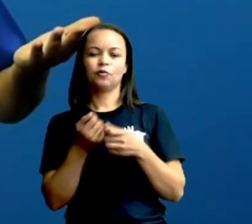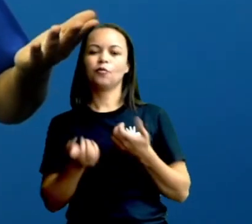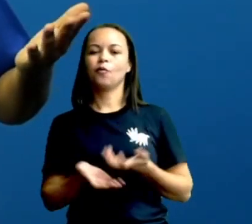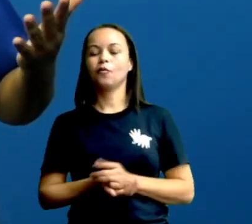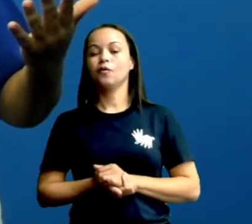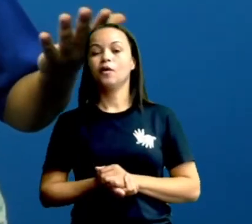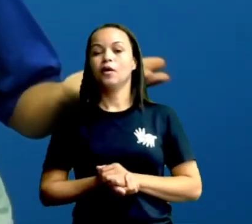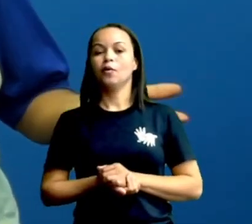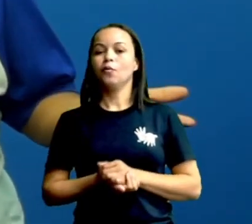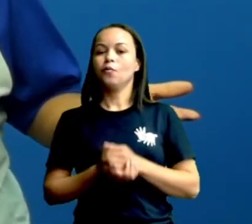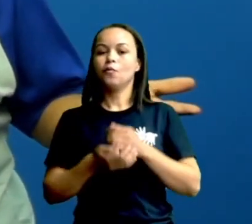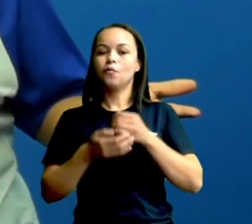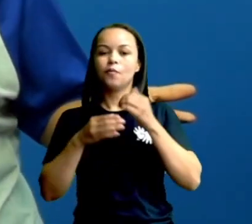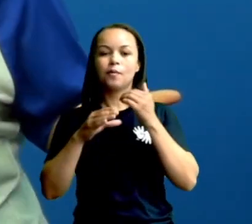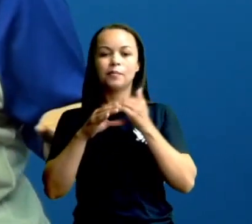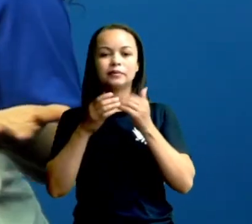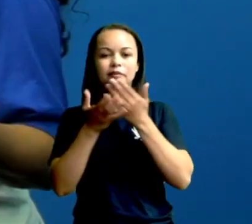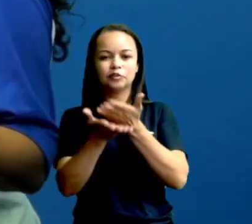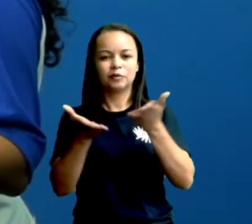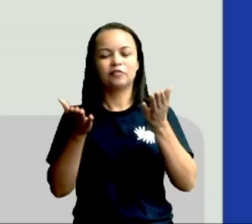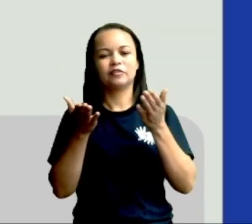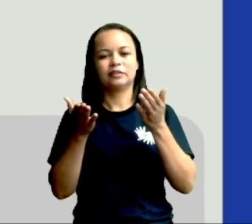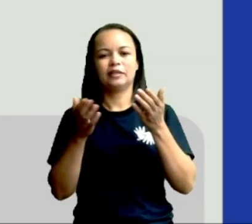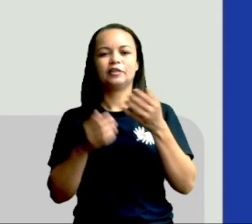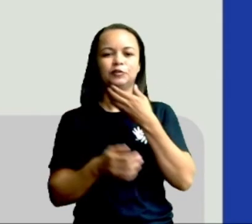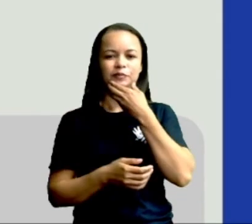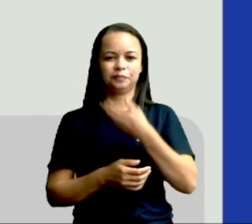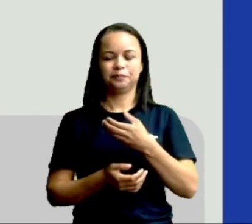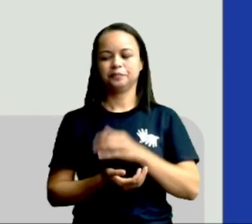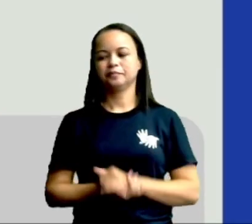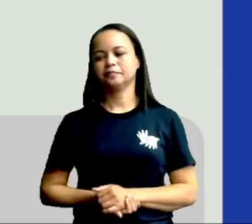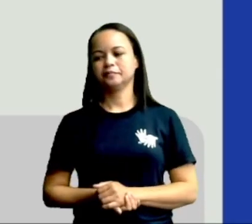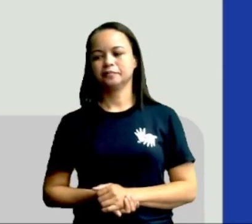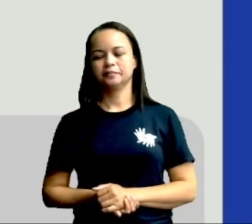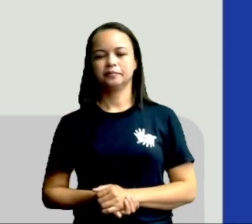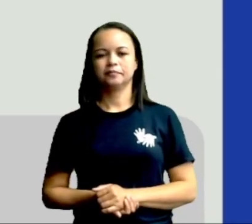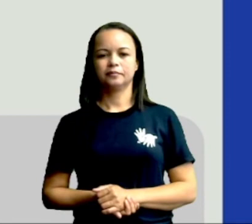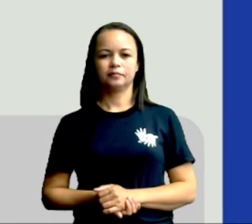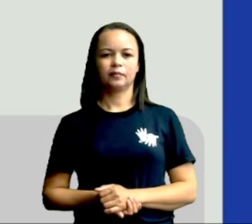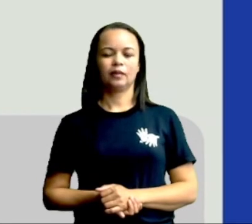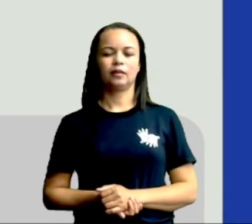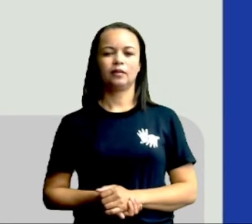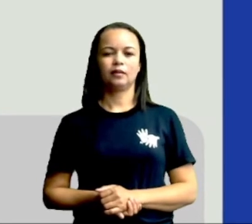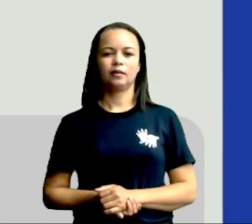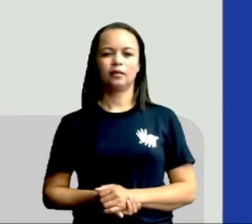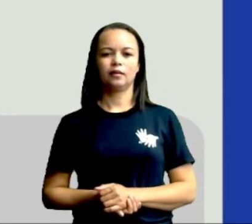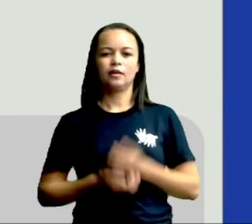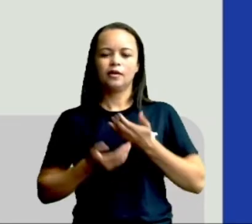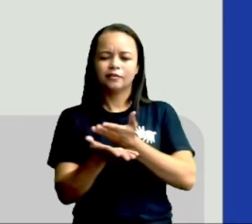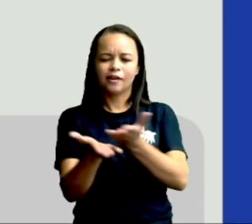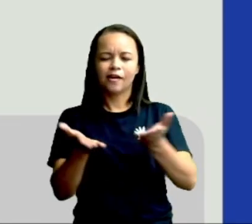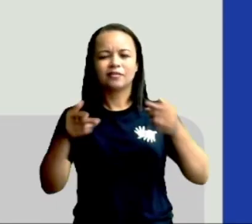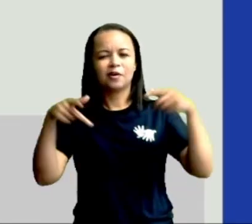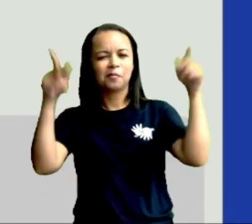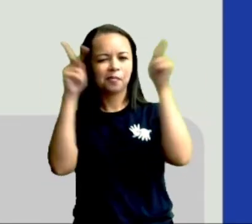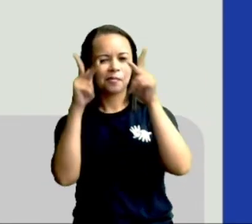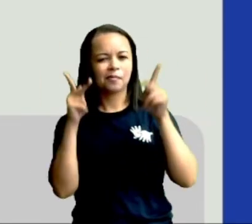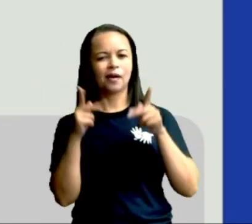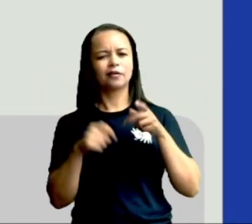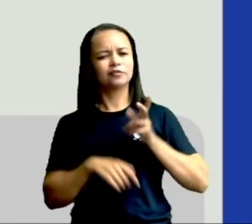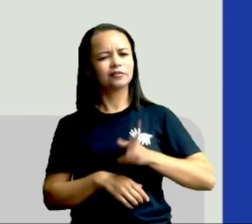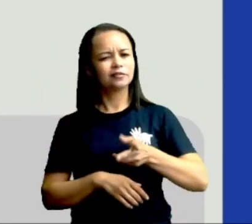vocês do Natal. Vamos lá? Ó, que a paz possa reinar eternamente em